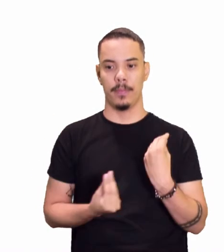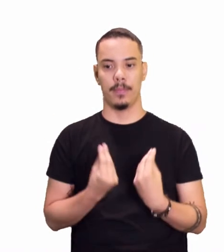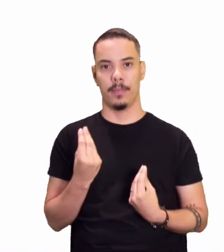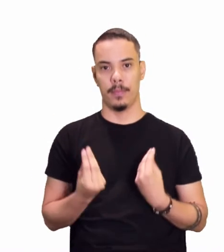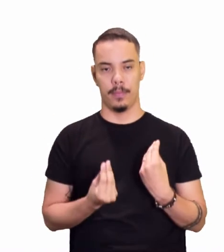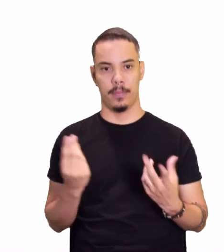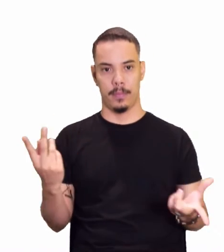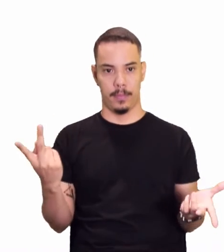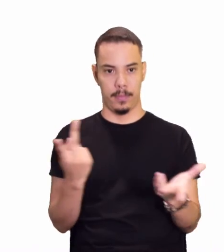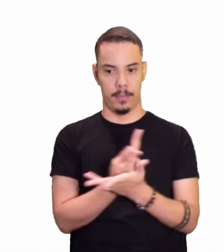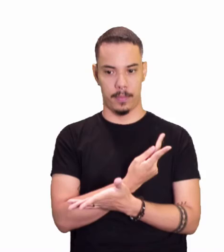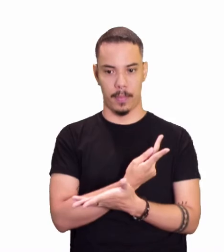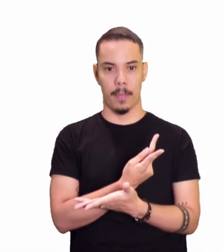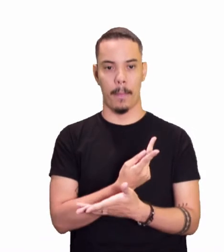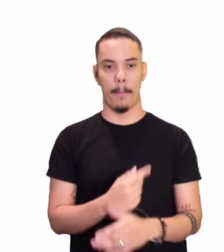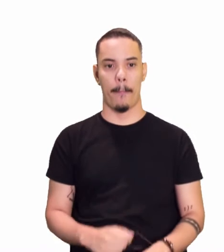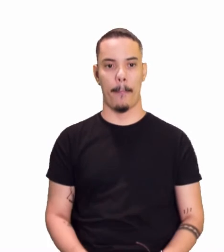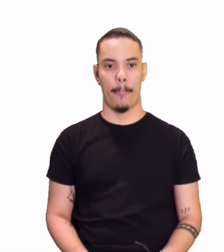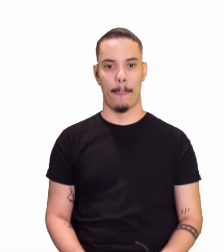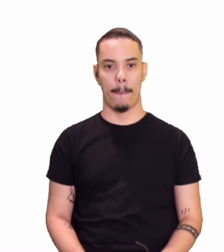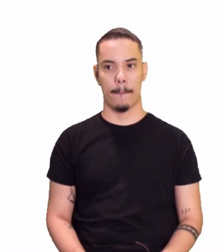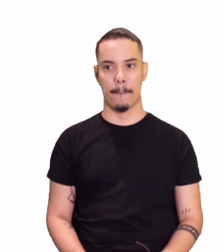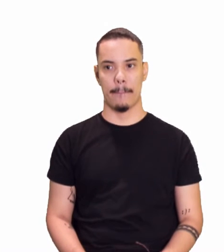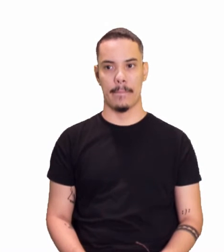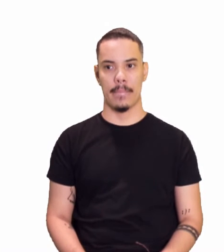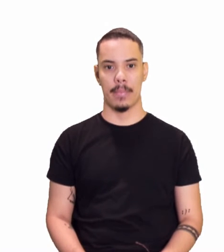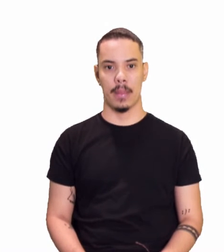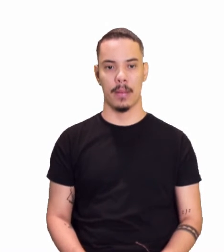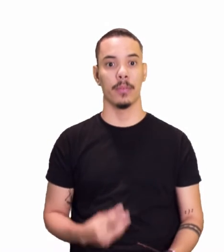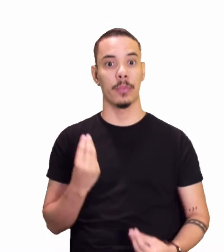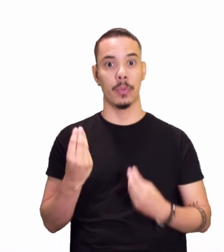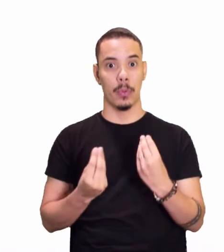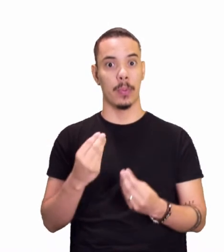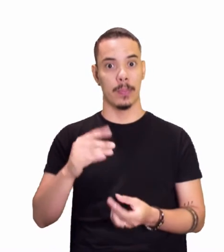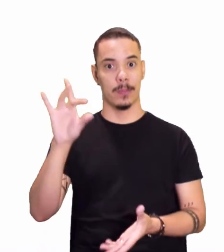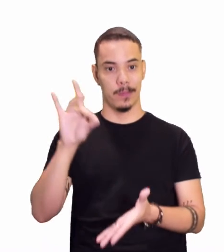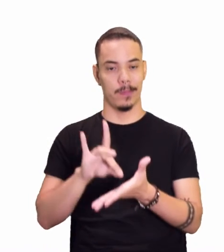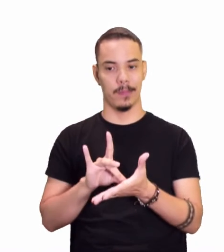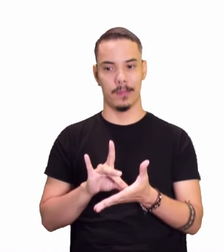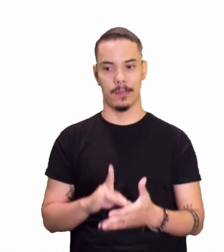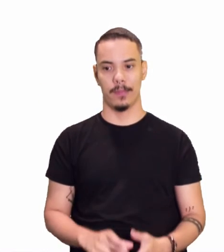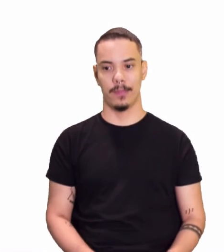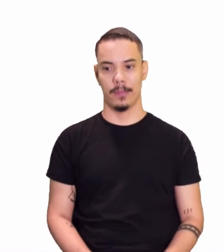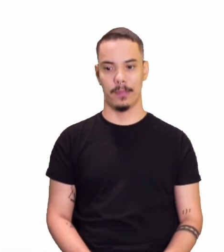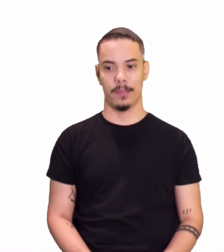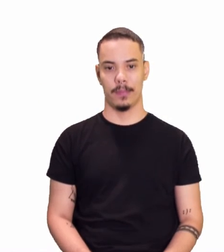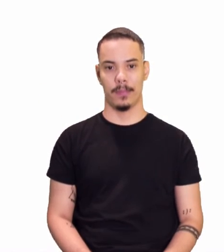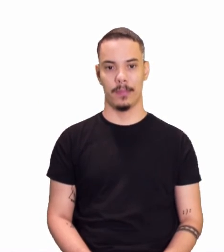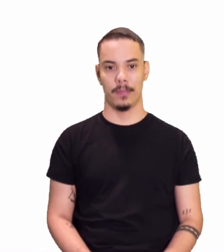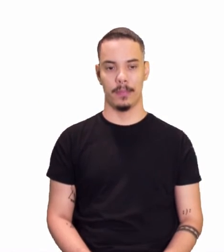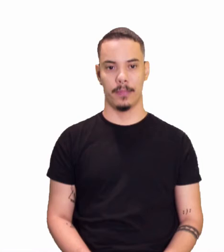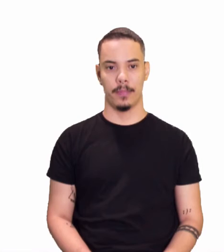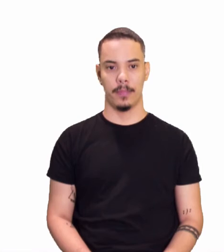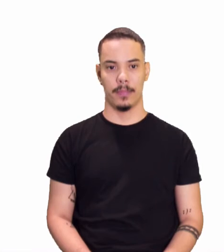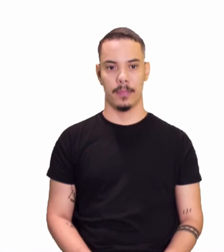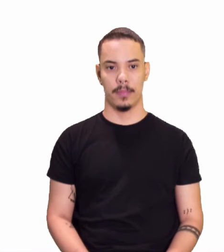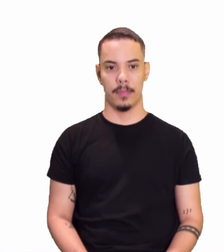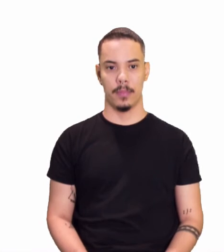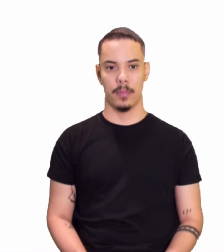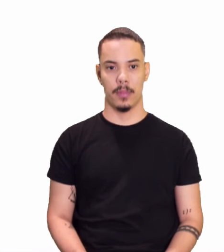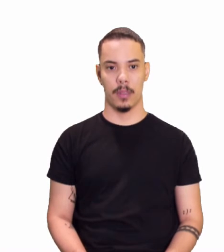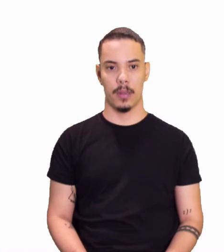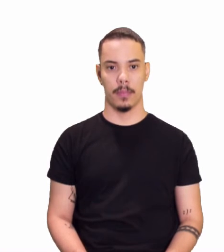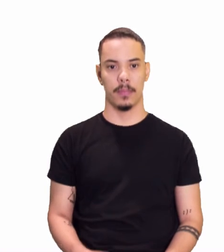essa produção aí aconteceu, como é que ela está, né, como é que ela é exatamente. Tá? Então, aqui vamos aí à